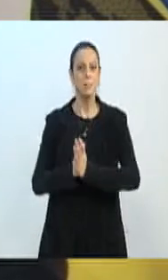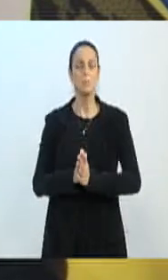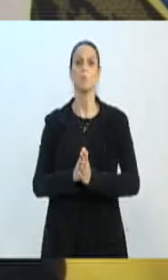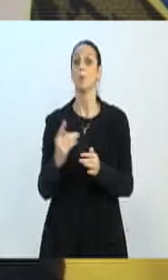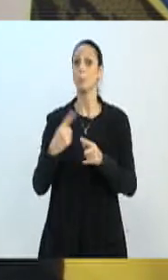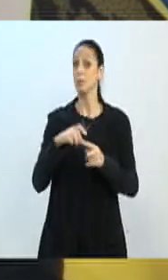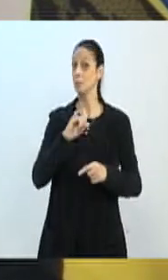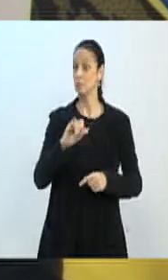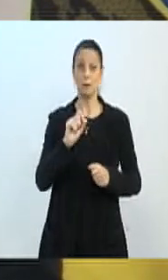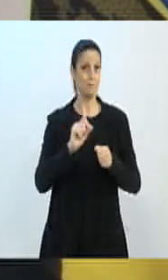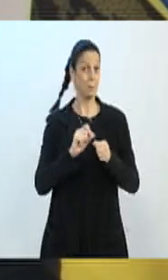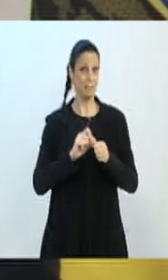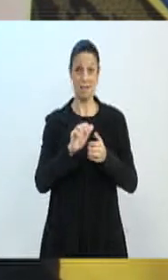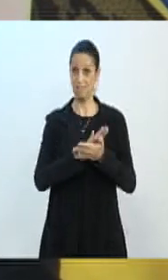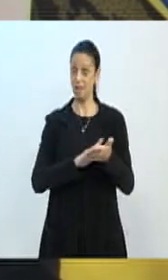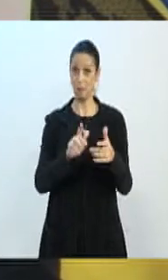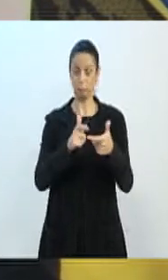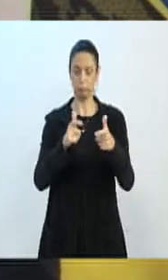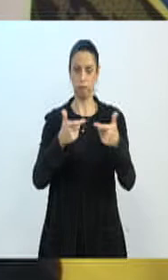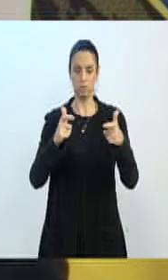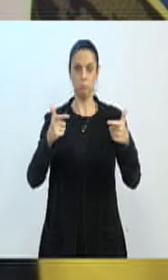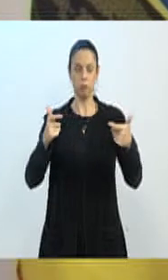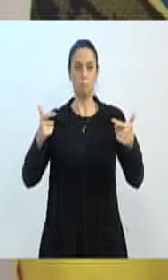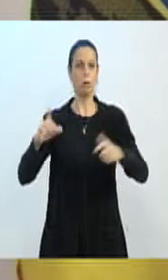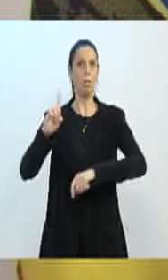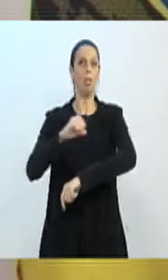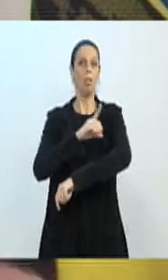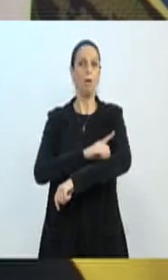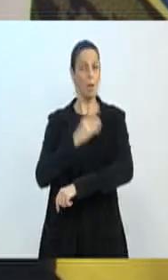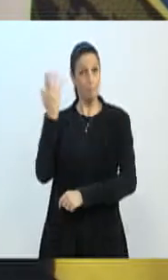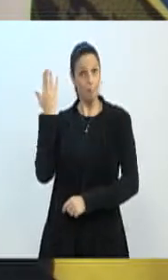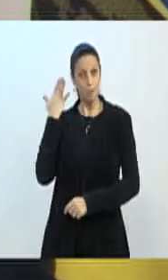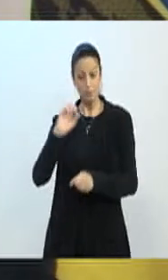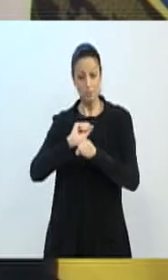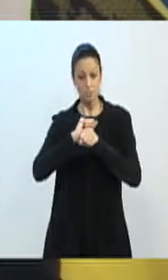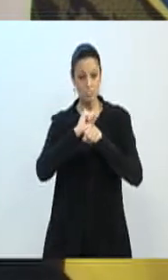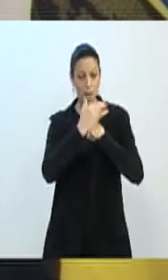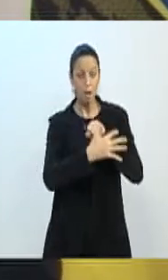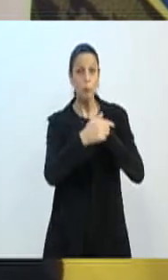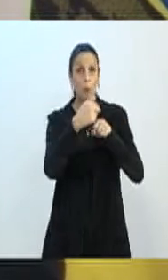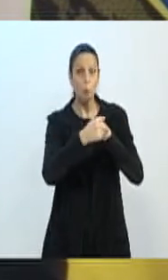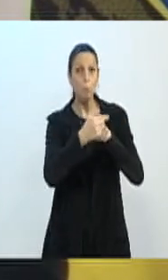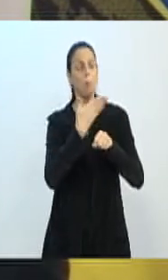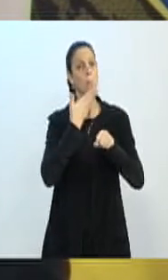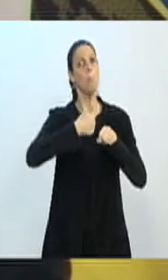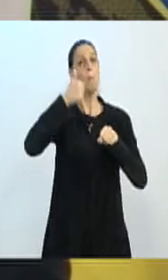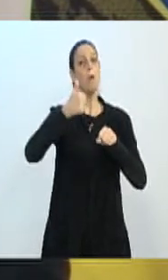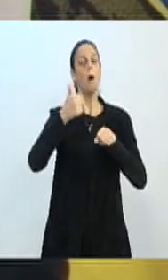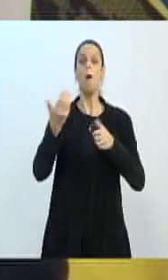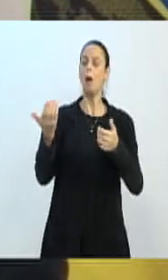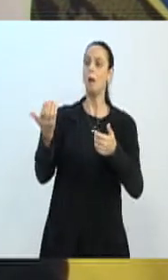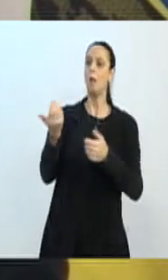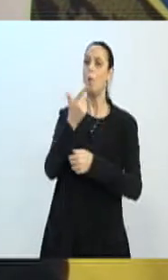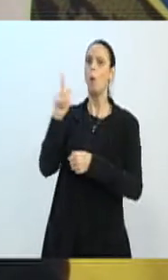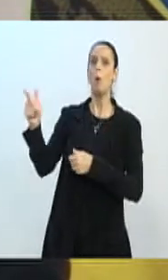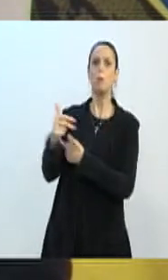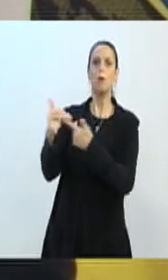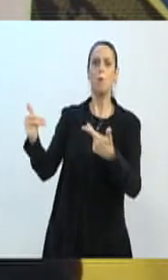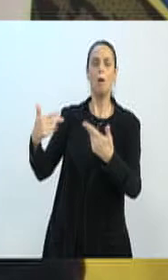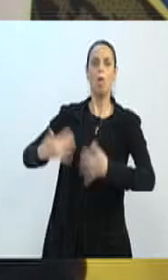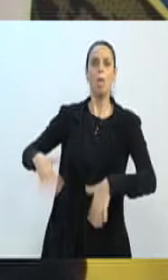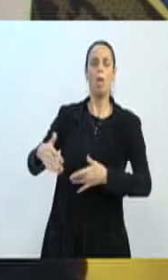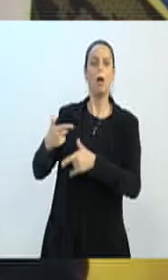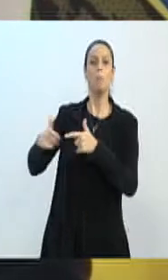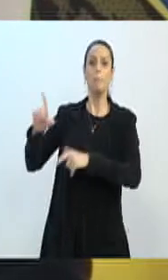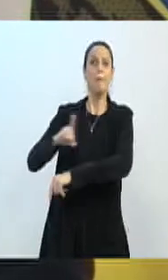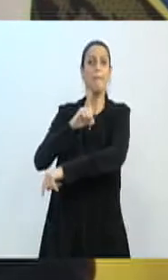os casos vão aumentando a gente sanou o problema do convívio E agora temos mais outro problema que de repente o que da dengue vai começar a criar em